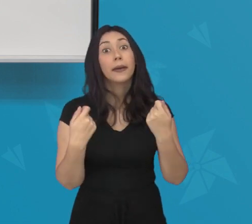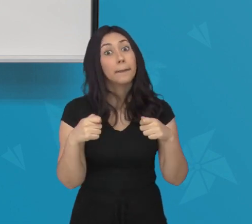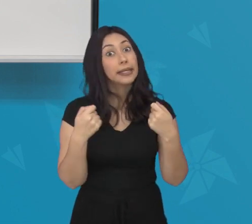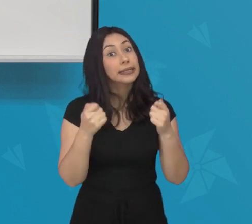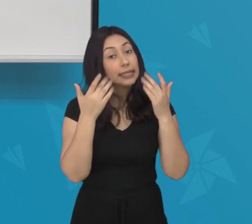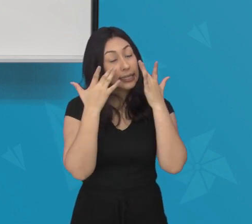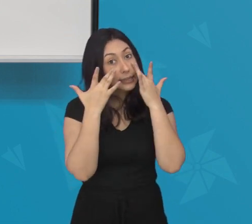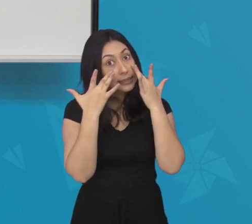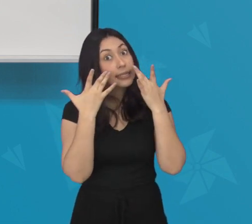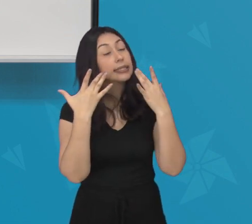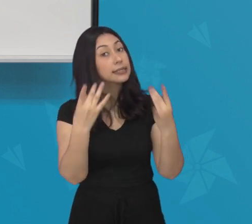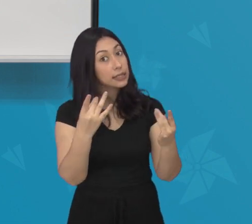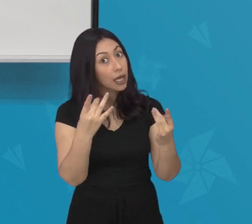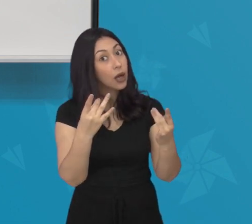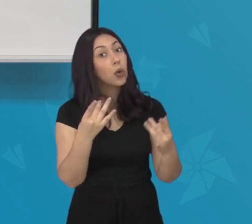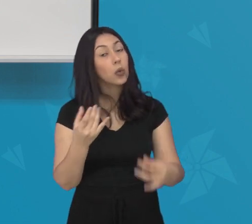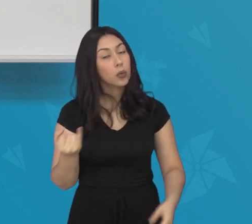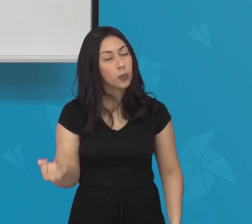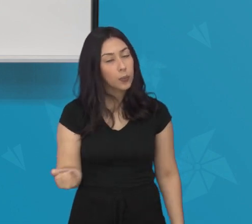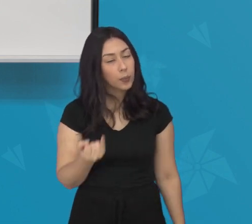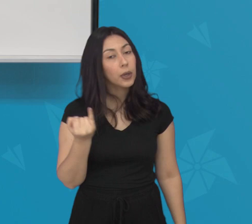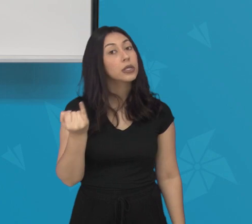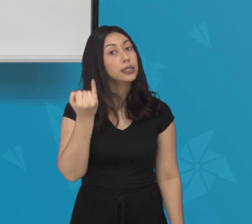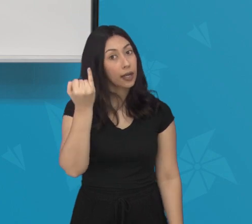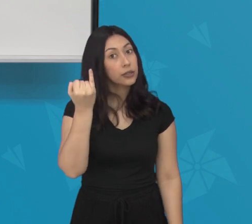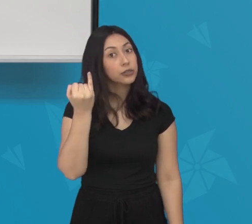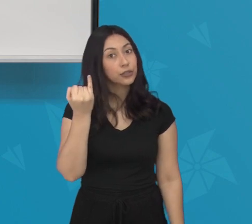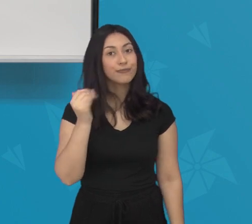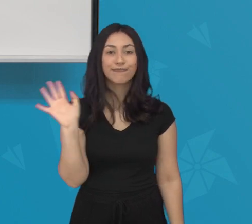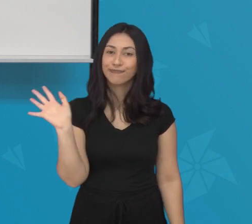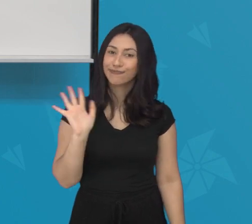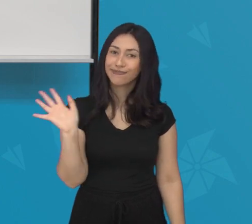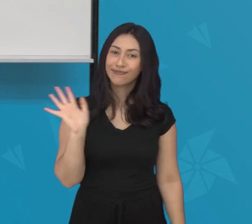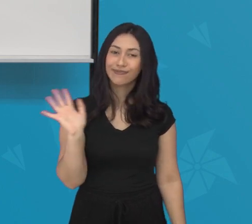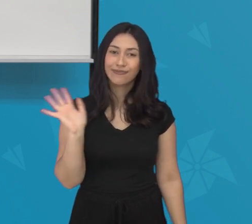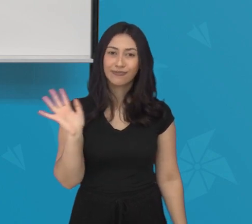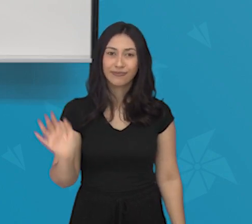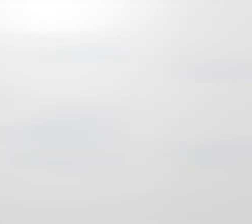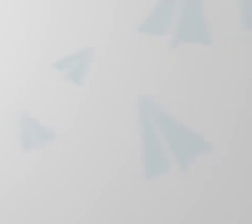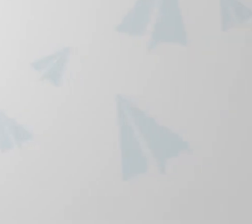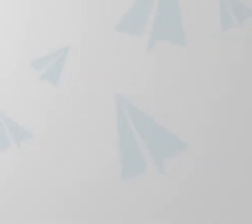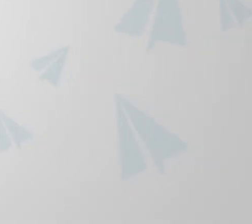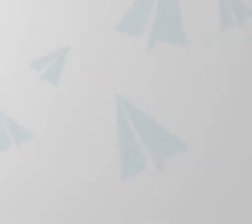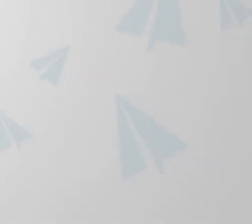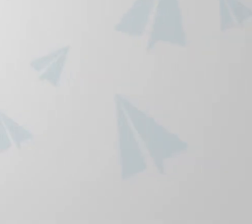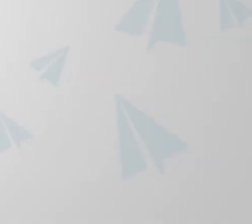desprezem os exercícios conceituais, eles caem, têm o seu valor. Até mais, valeu!